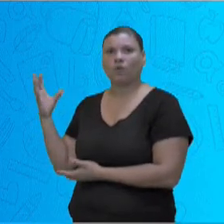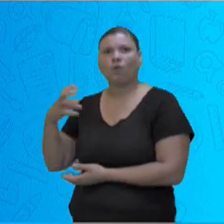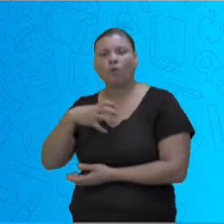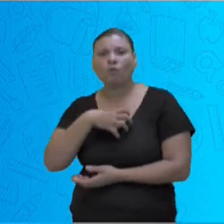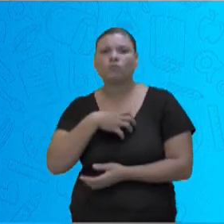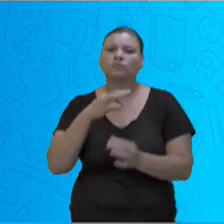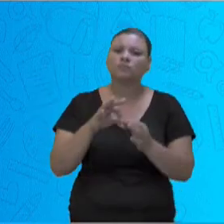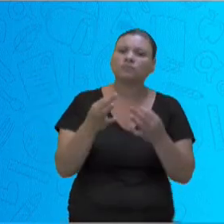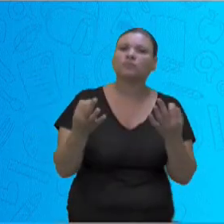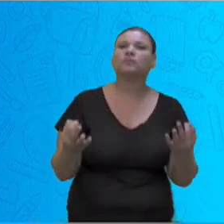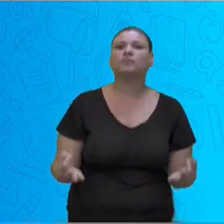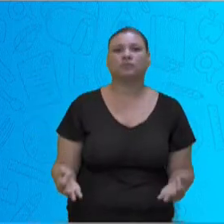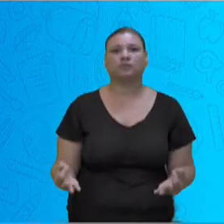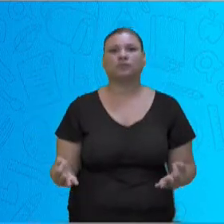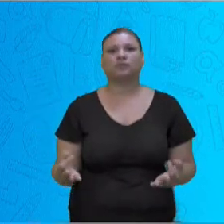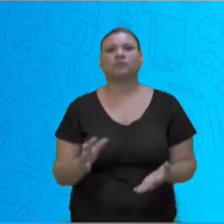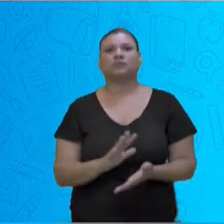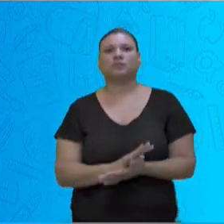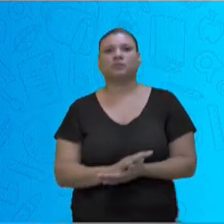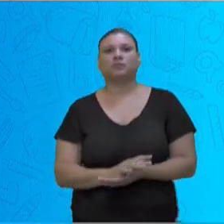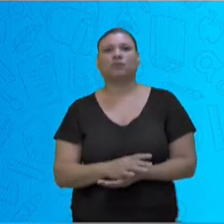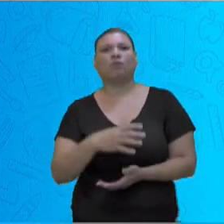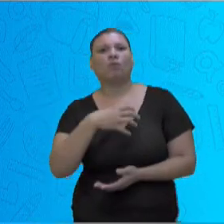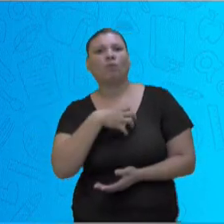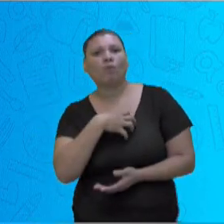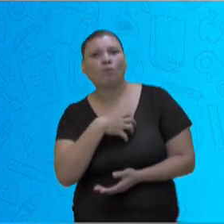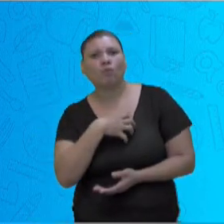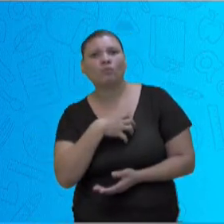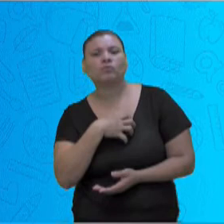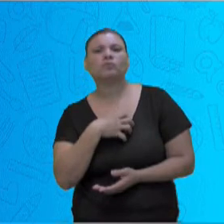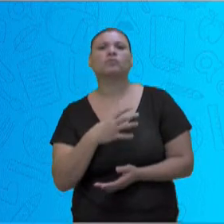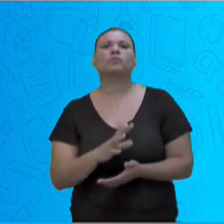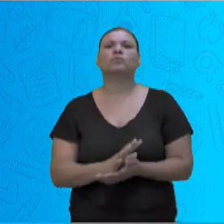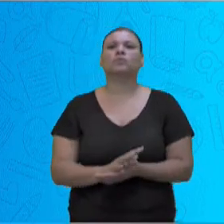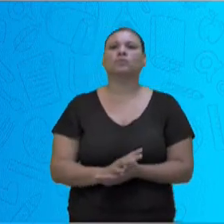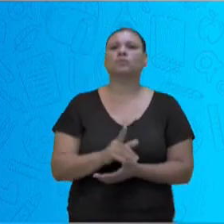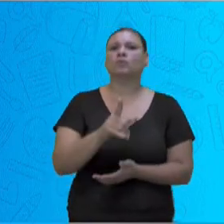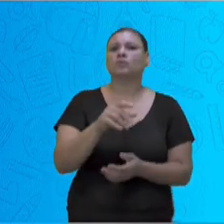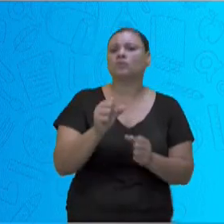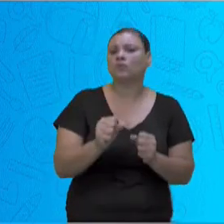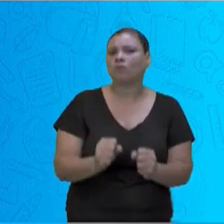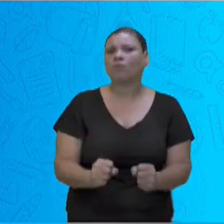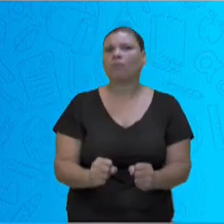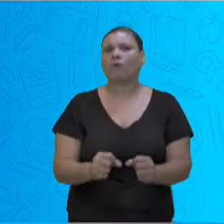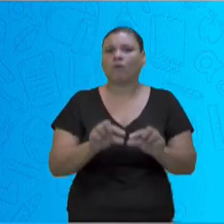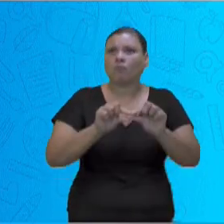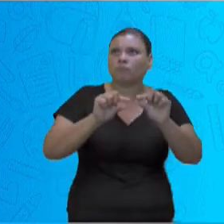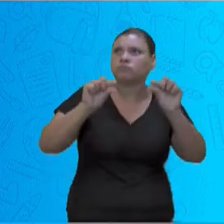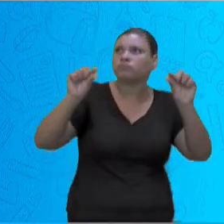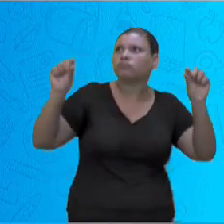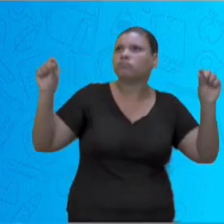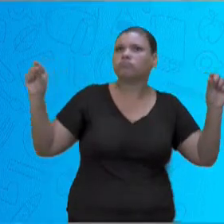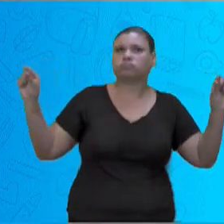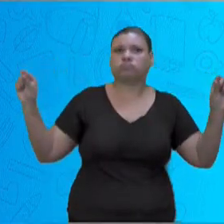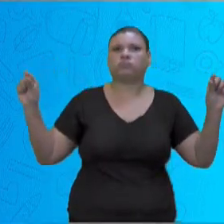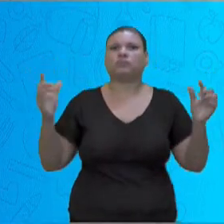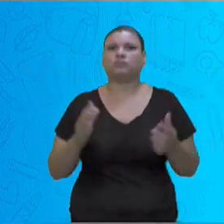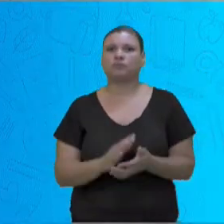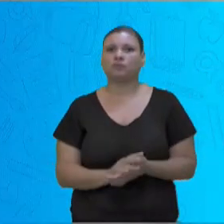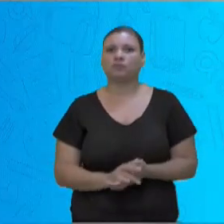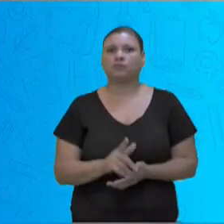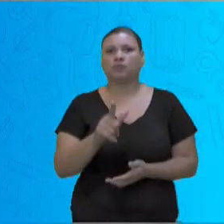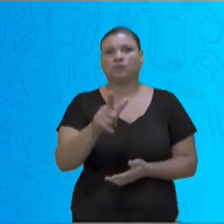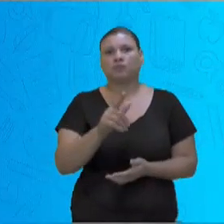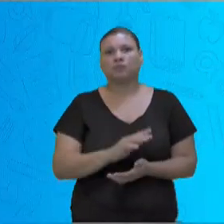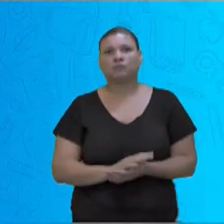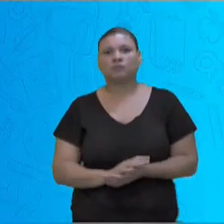mais simplificada, que tem a forma também que você pode colocar a forma longa, a forma que você achar